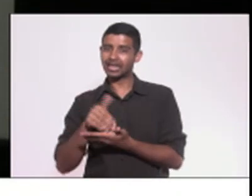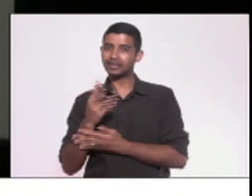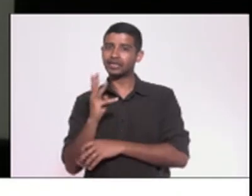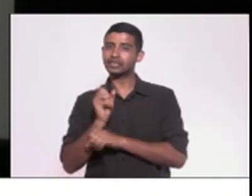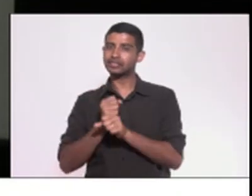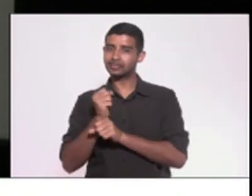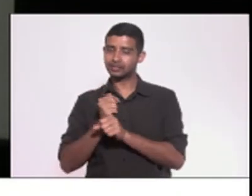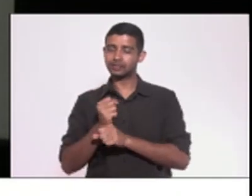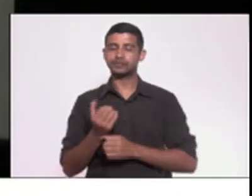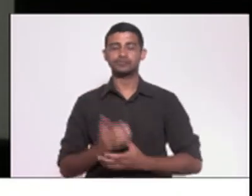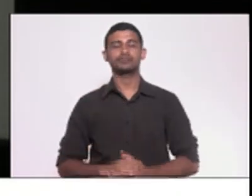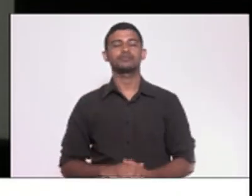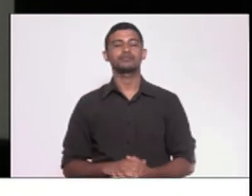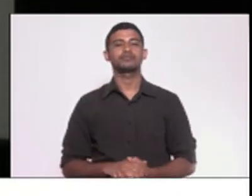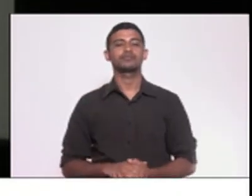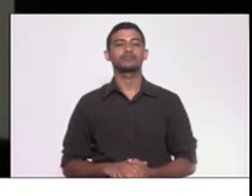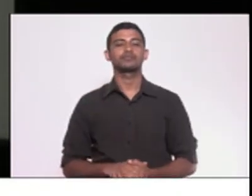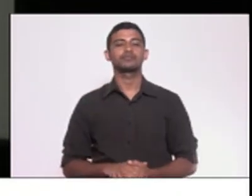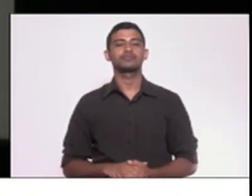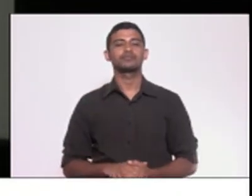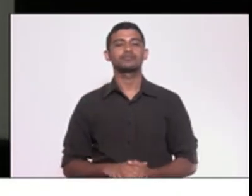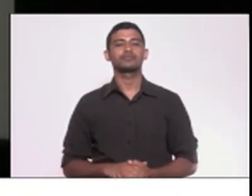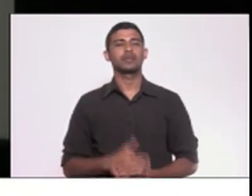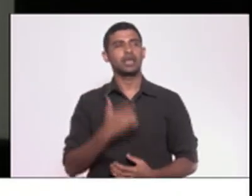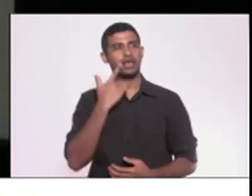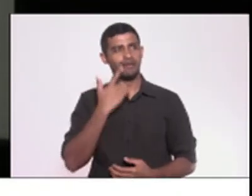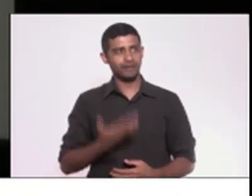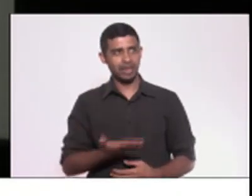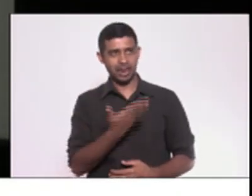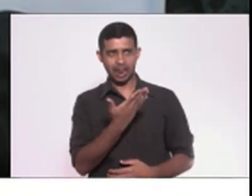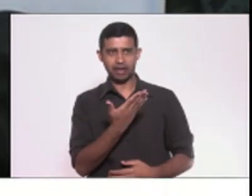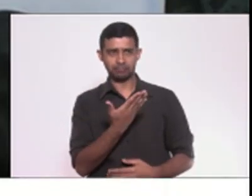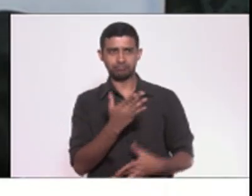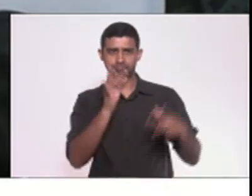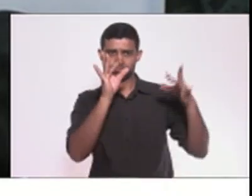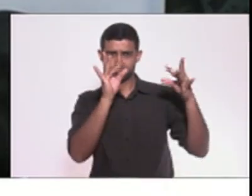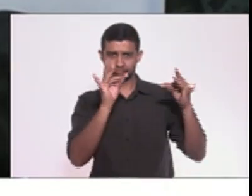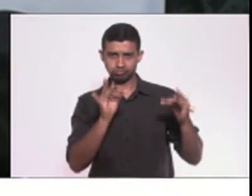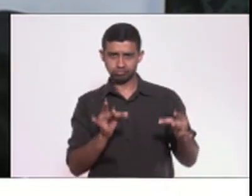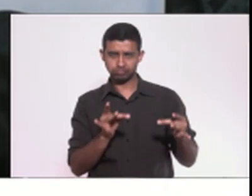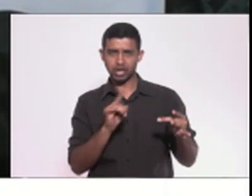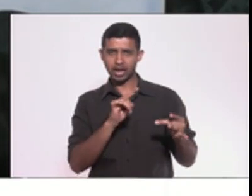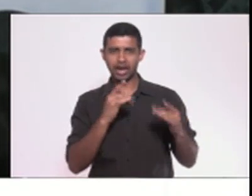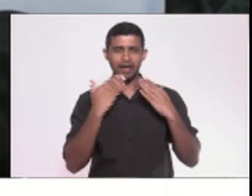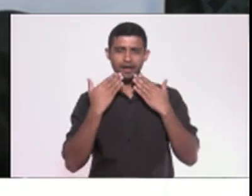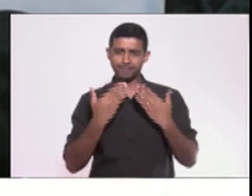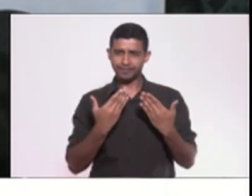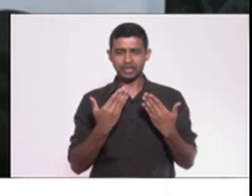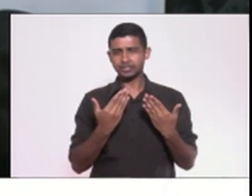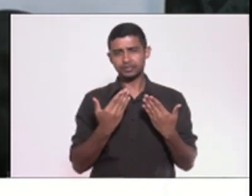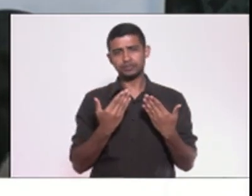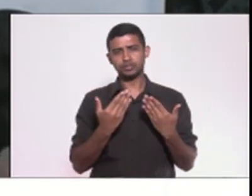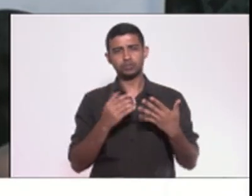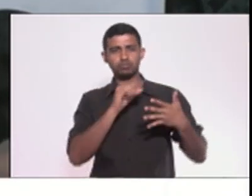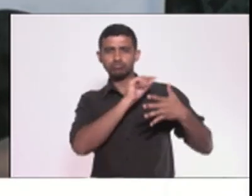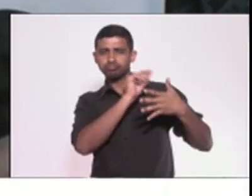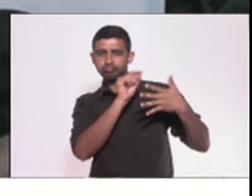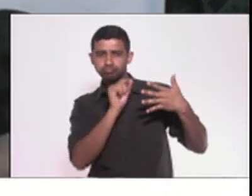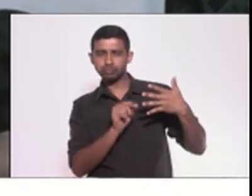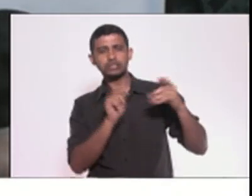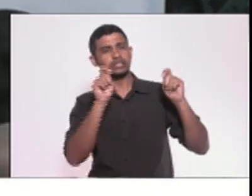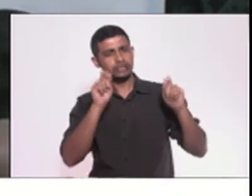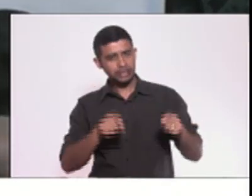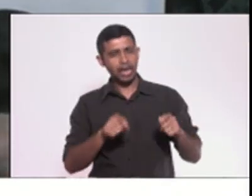todos esses itens, todas essas frentes, são itens possíveis de financiar